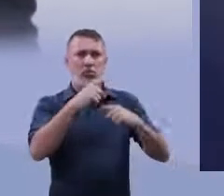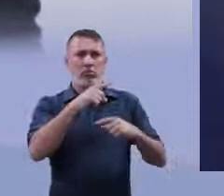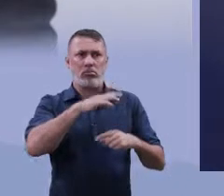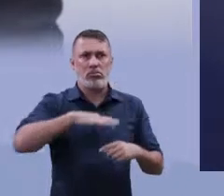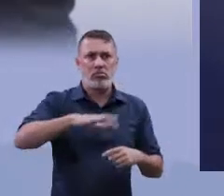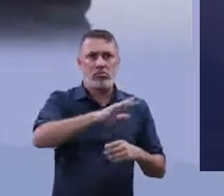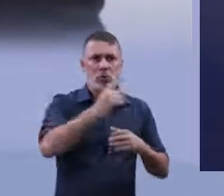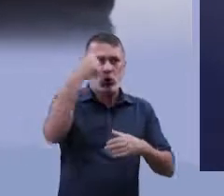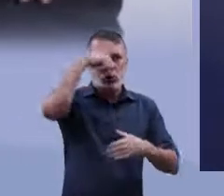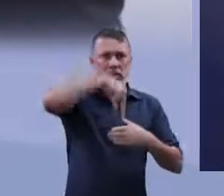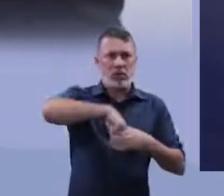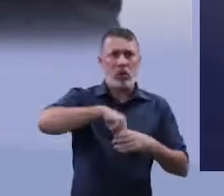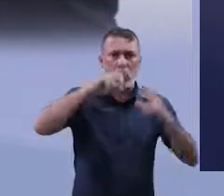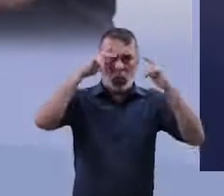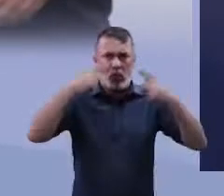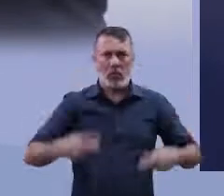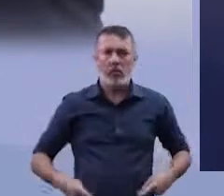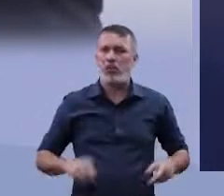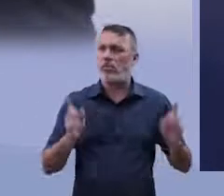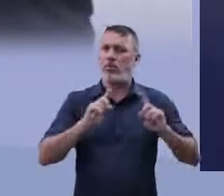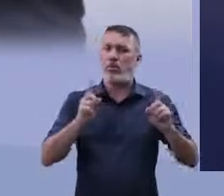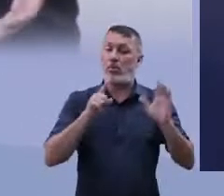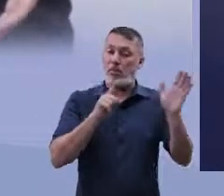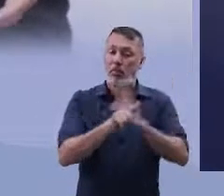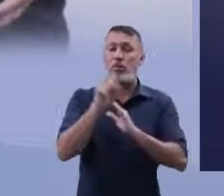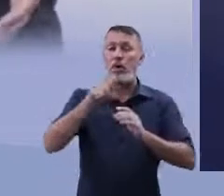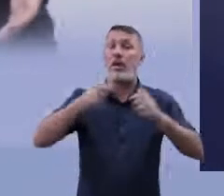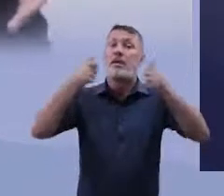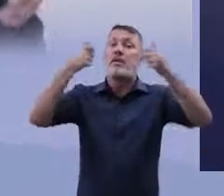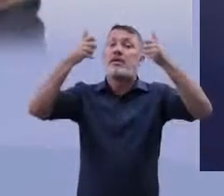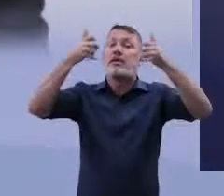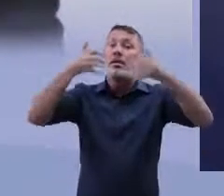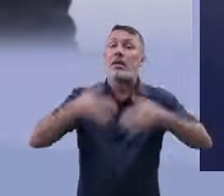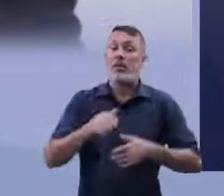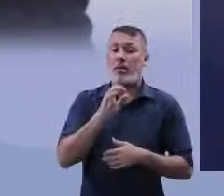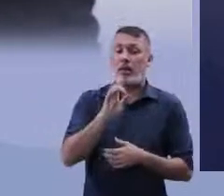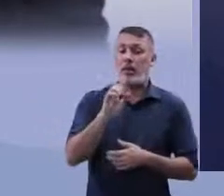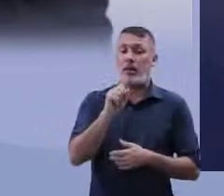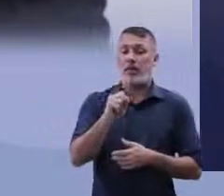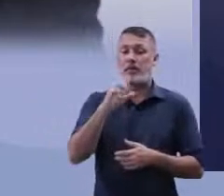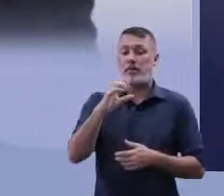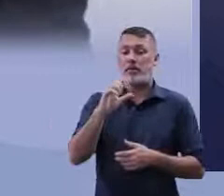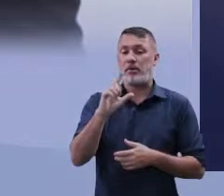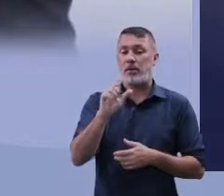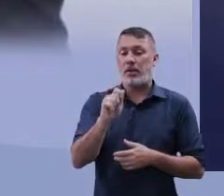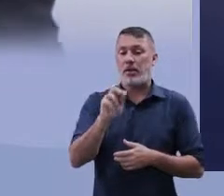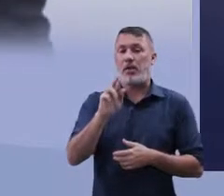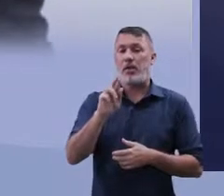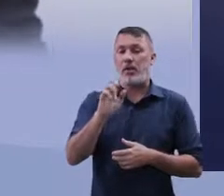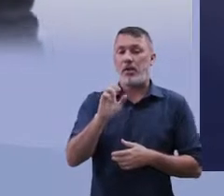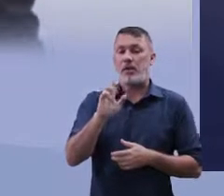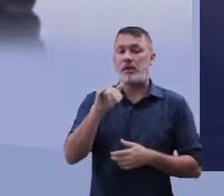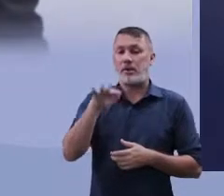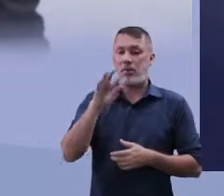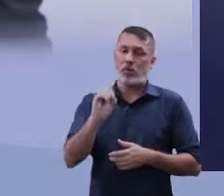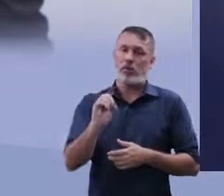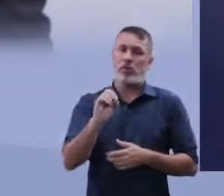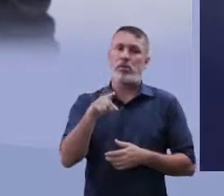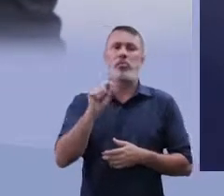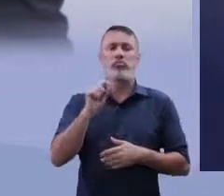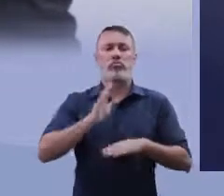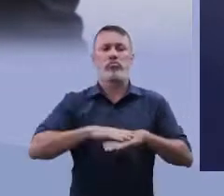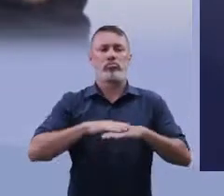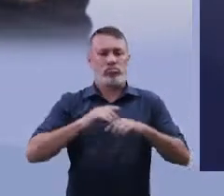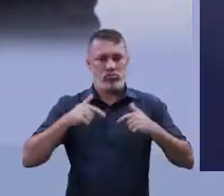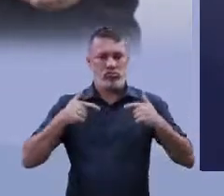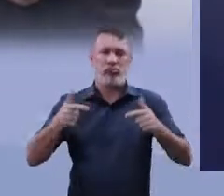no texto. Ele está falando sobre o esclarecimento e o que é o esclarecimento. Como que o sujeito deve fazer para agir de maneira autônoma